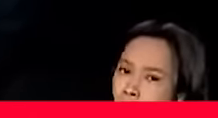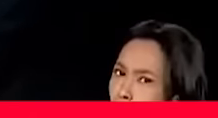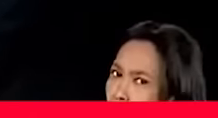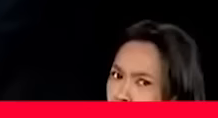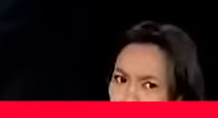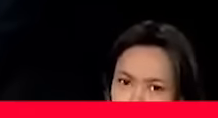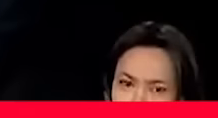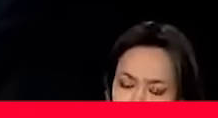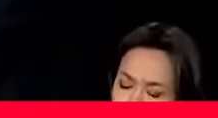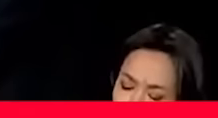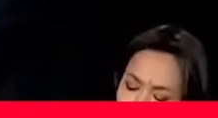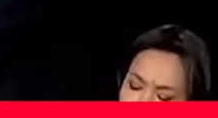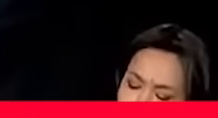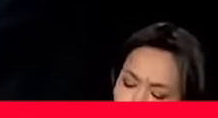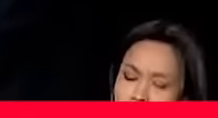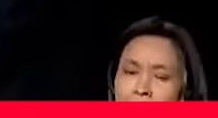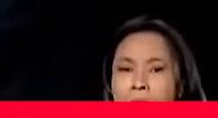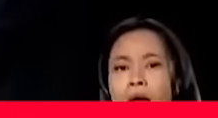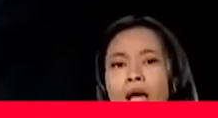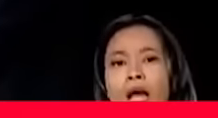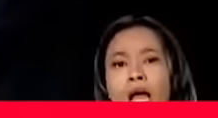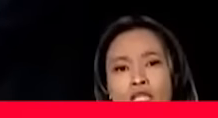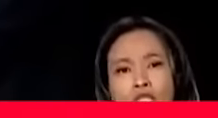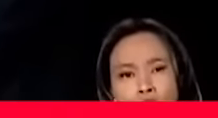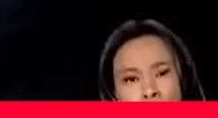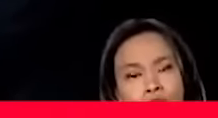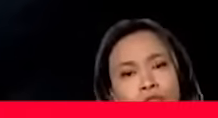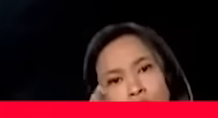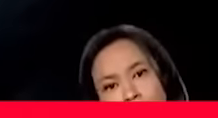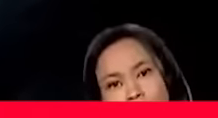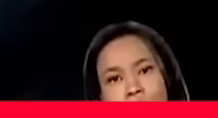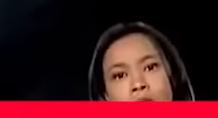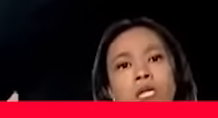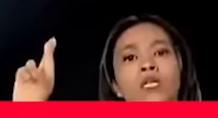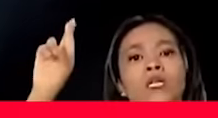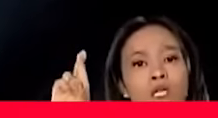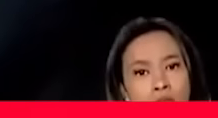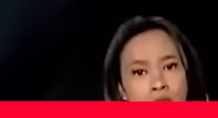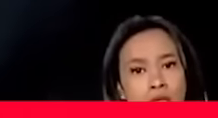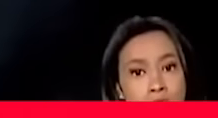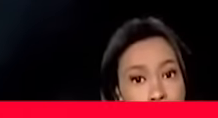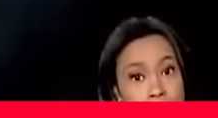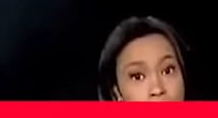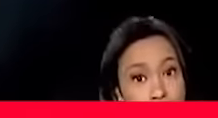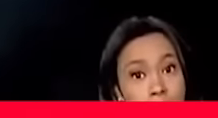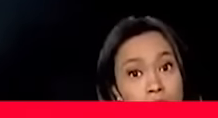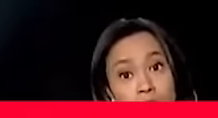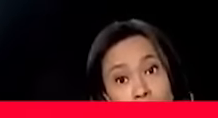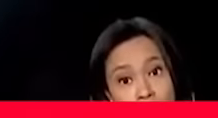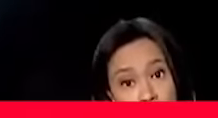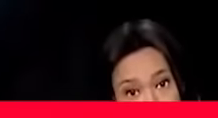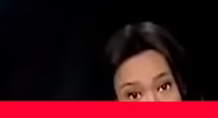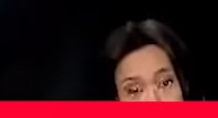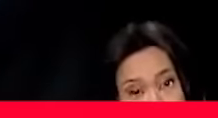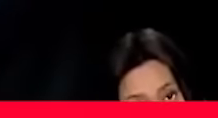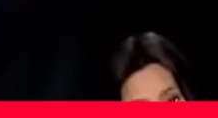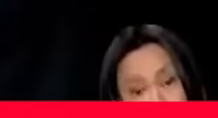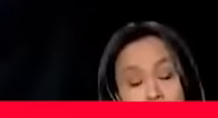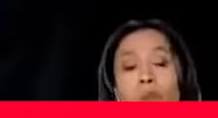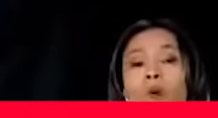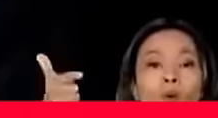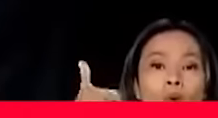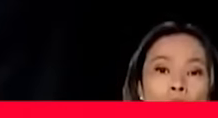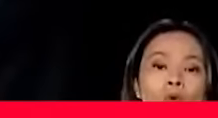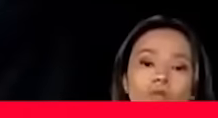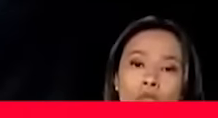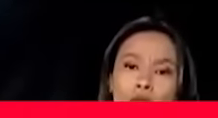conjunto. A negociação da dívida de Minas, sob sua liderança, liderança de Rodrigo Pacheco, a discussão sobre a renegociação de Mariana, com o